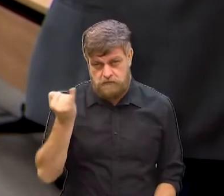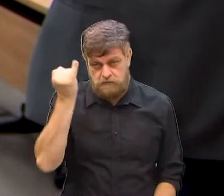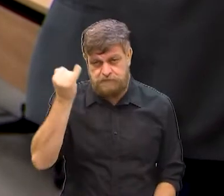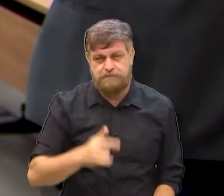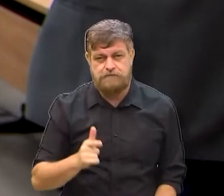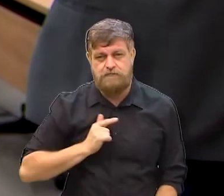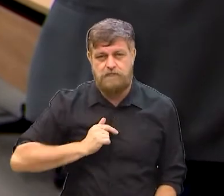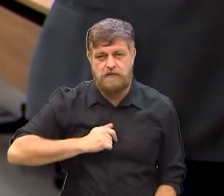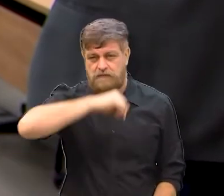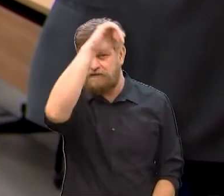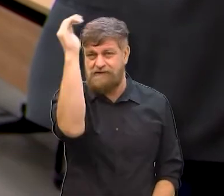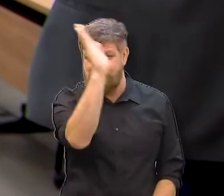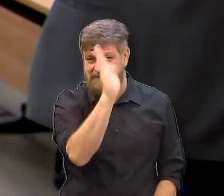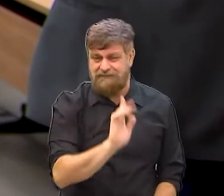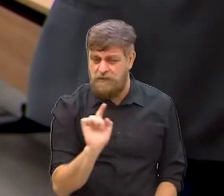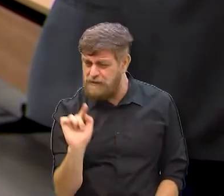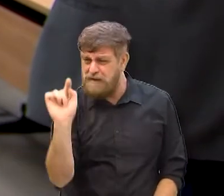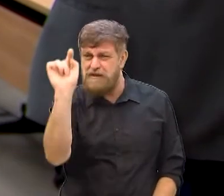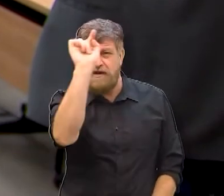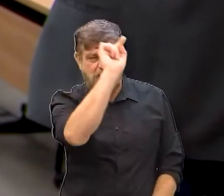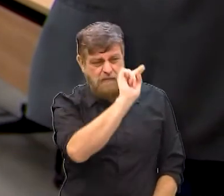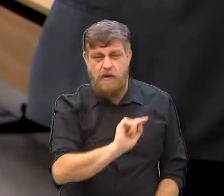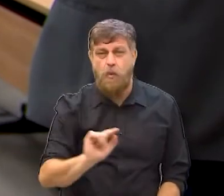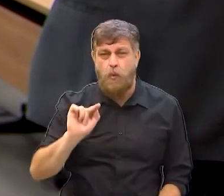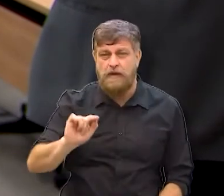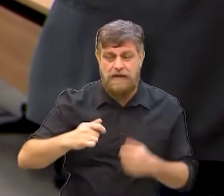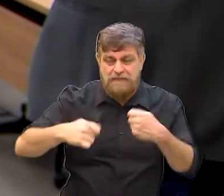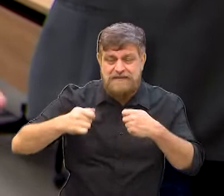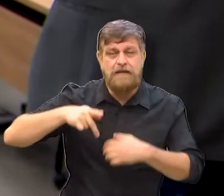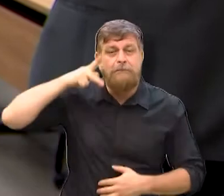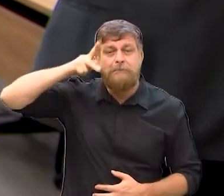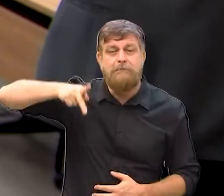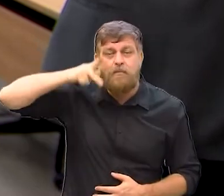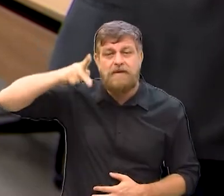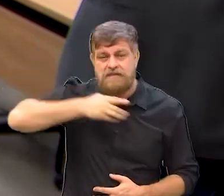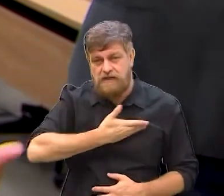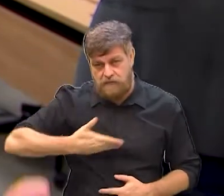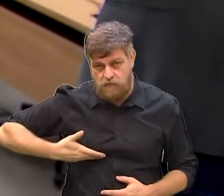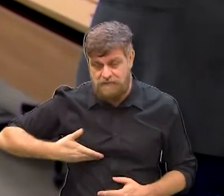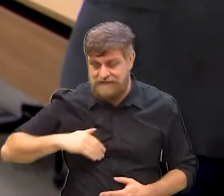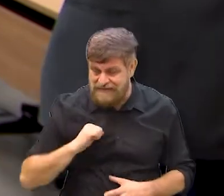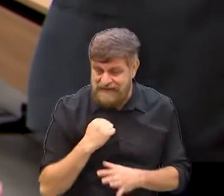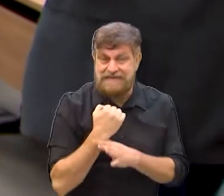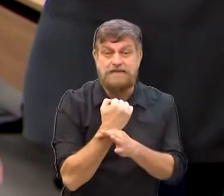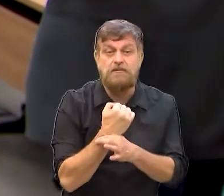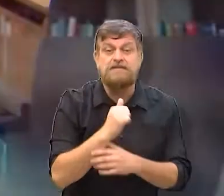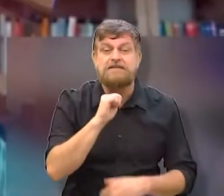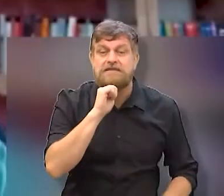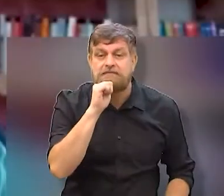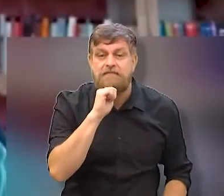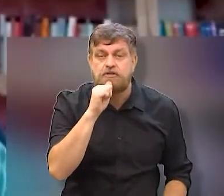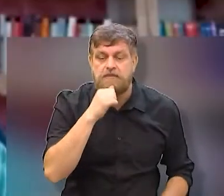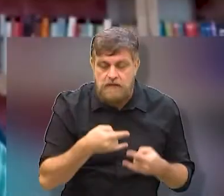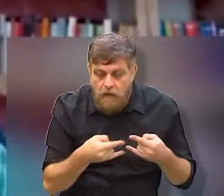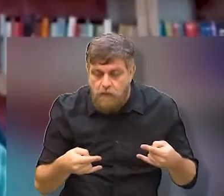importante, que inclusive percorreu o Brasil todo, a questão da necessidade de políticas para a garantia do direito menstrual,